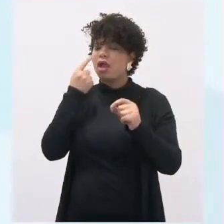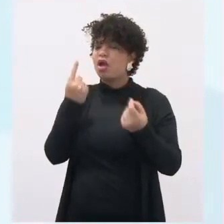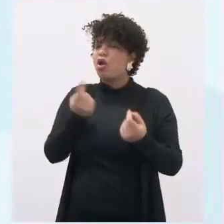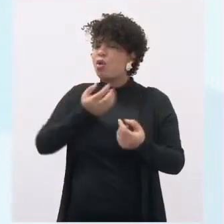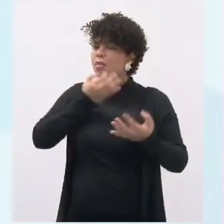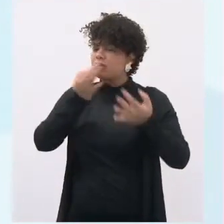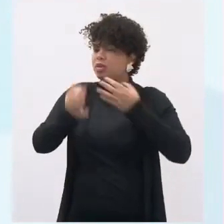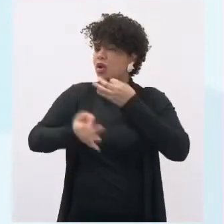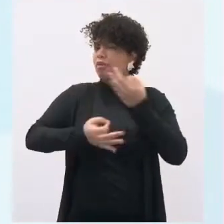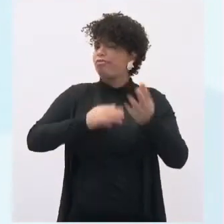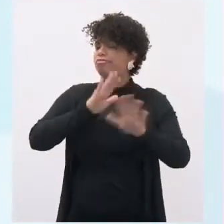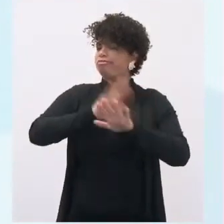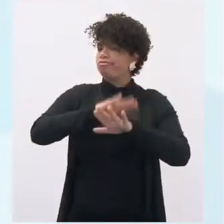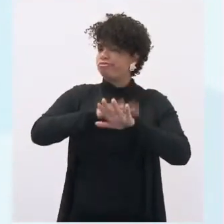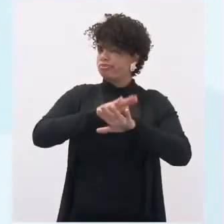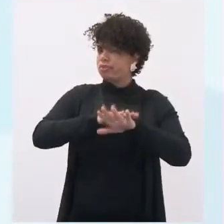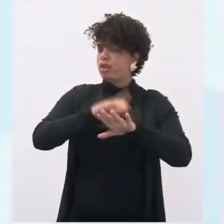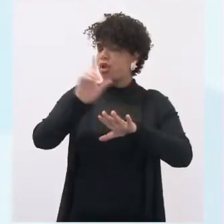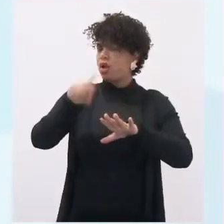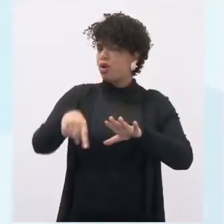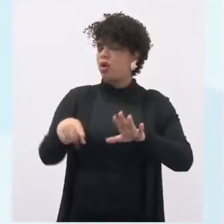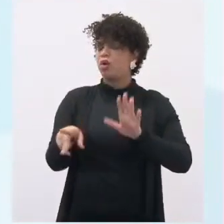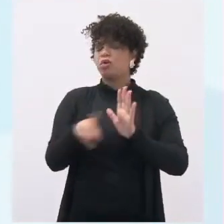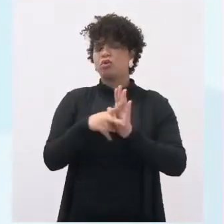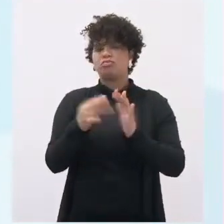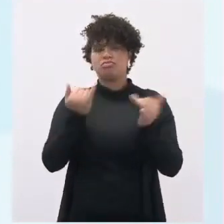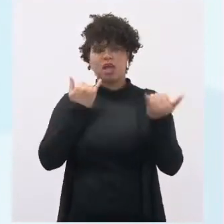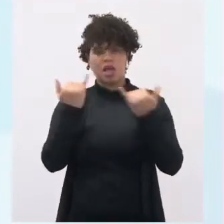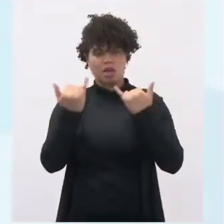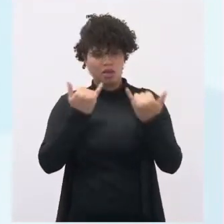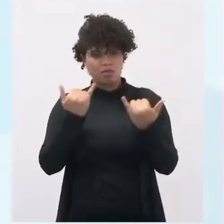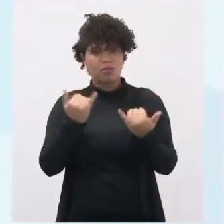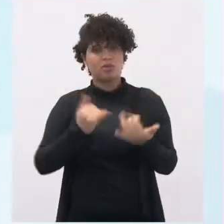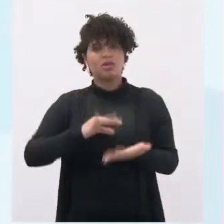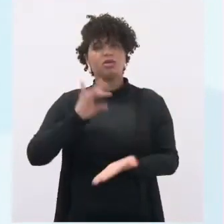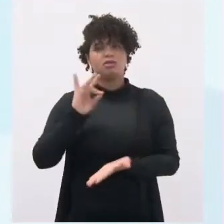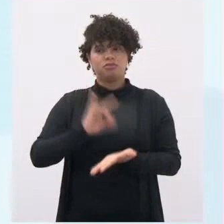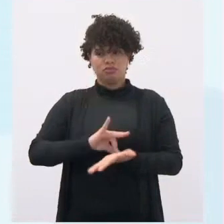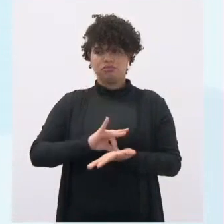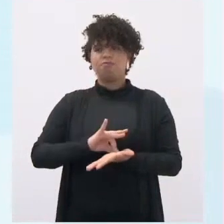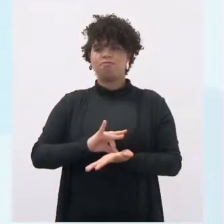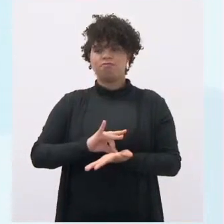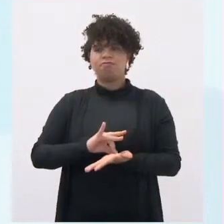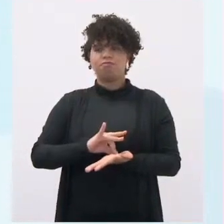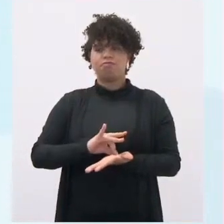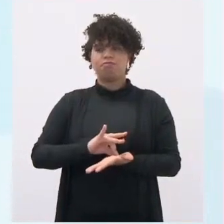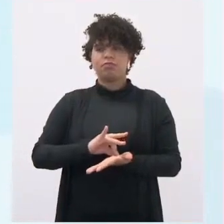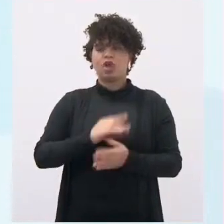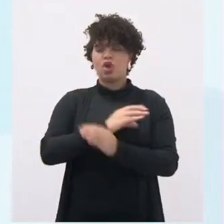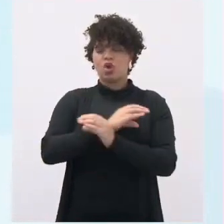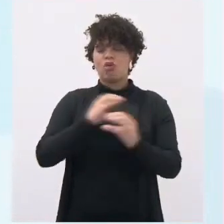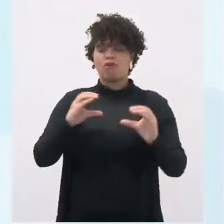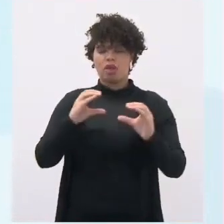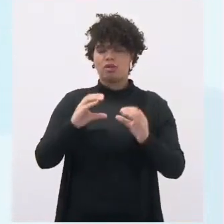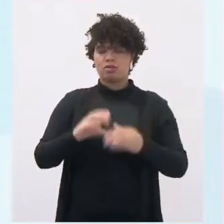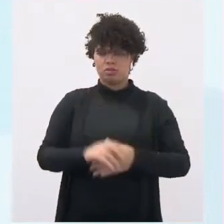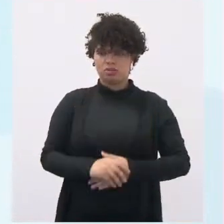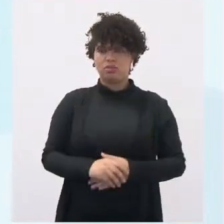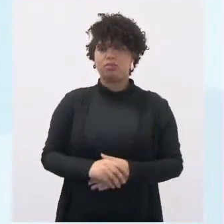esses argumentos fundamentados com dados e informações que sejam de confiança, tá?